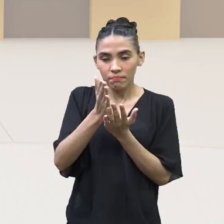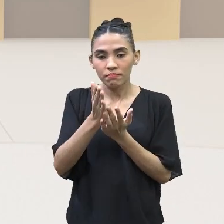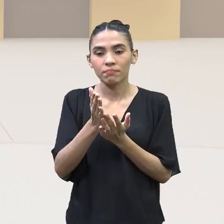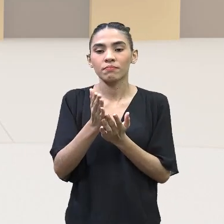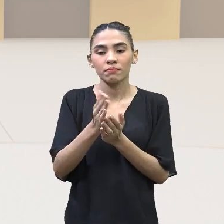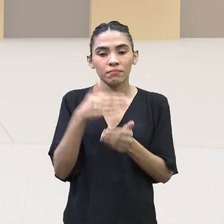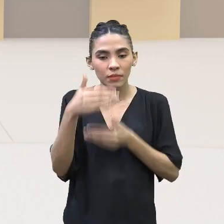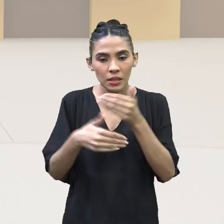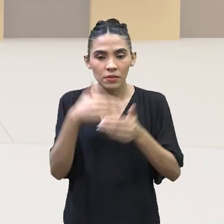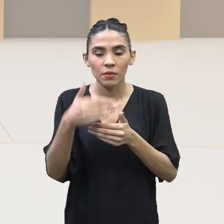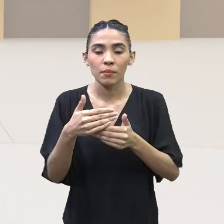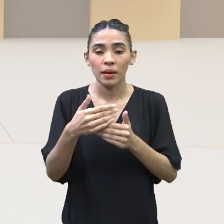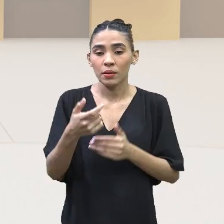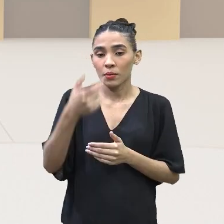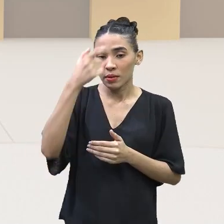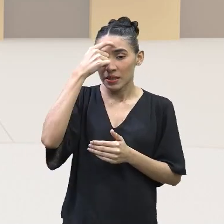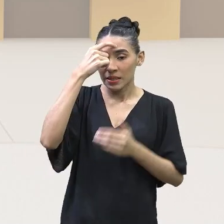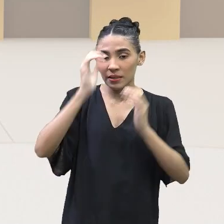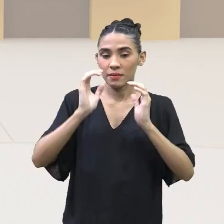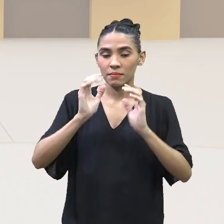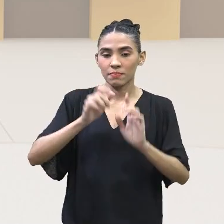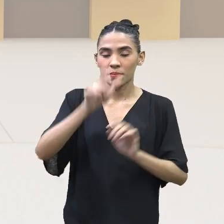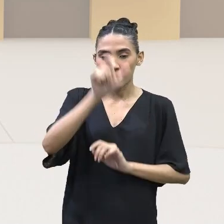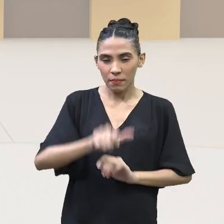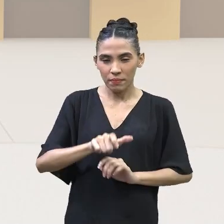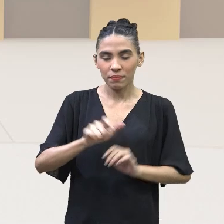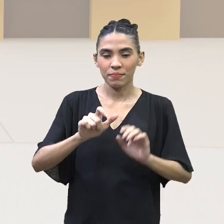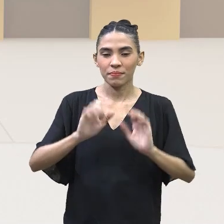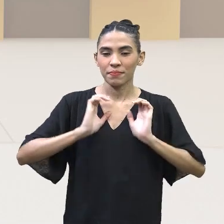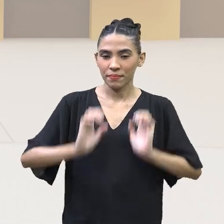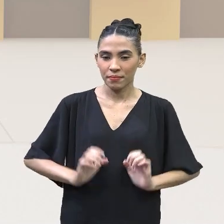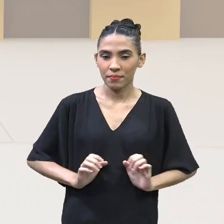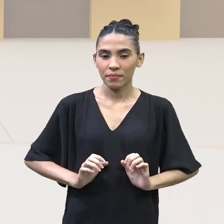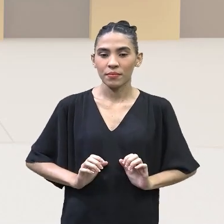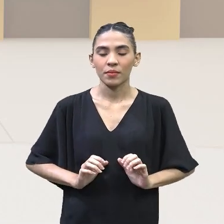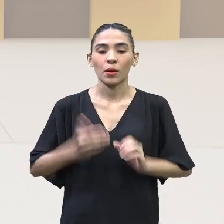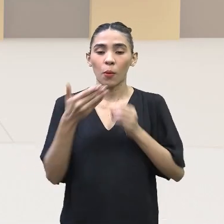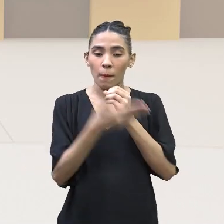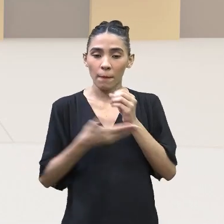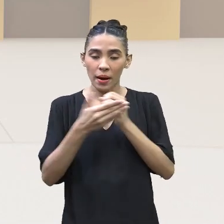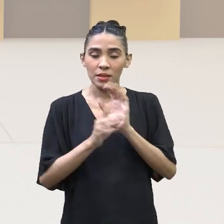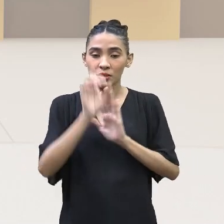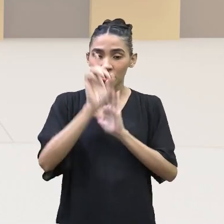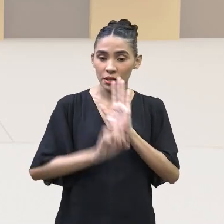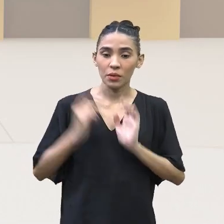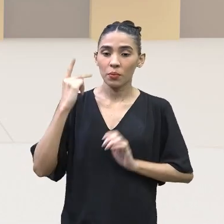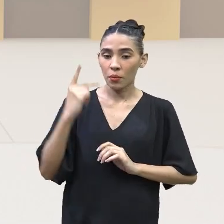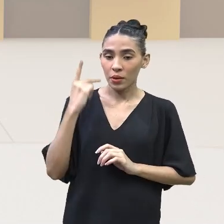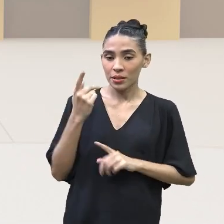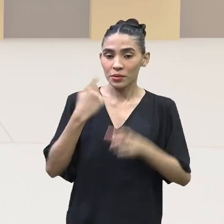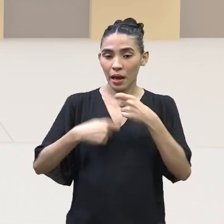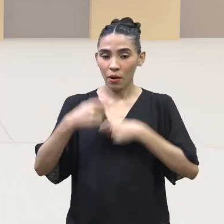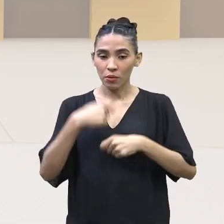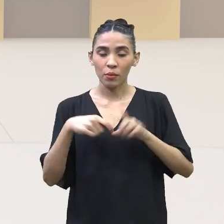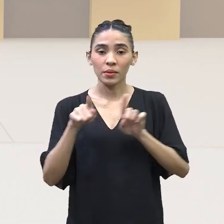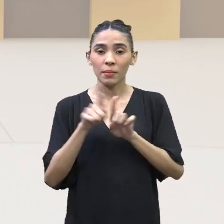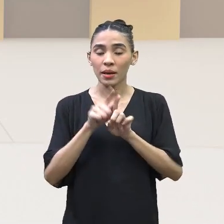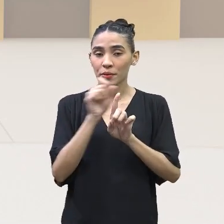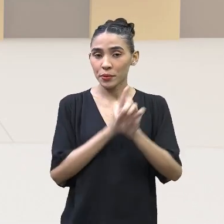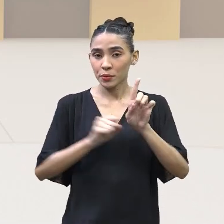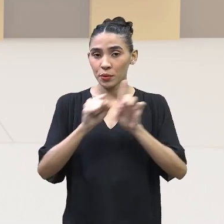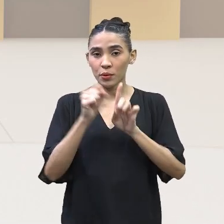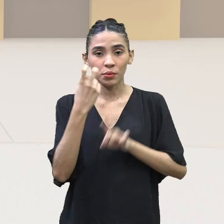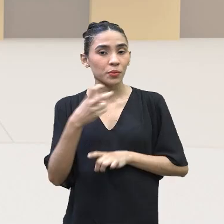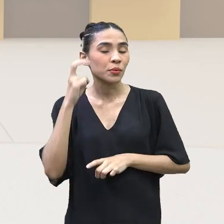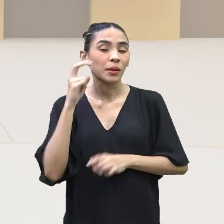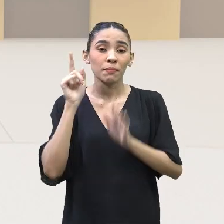a construção da cidadania? Quais são? Com base nos direitos políticos, econômicos e socioculturais. Eu